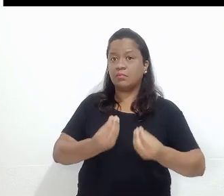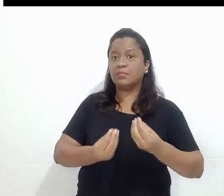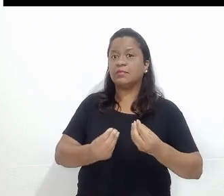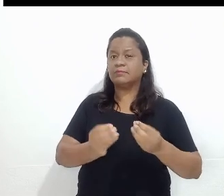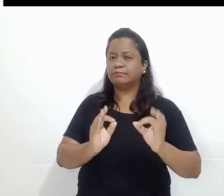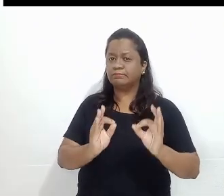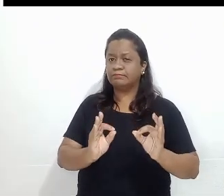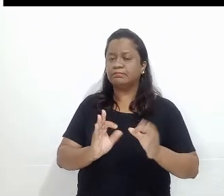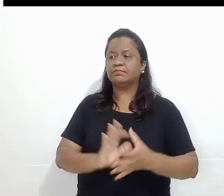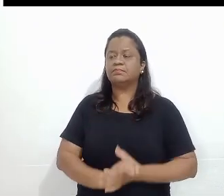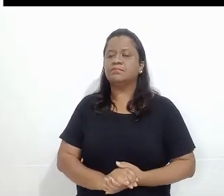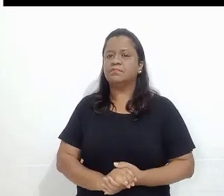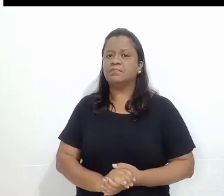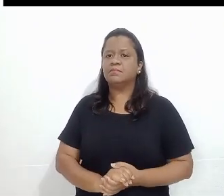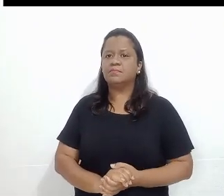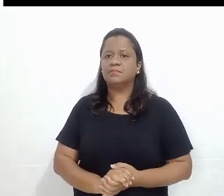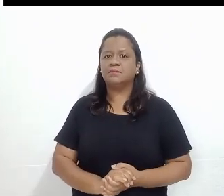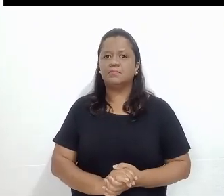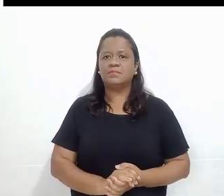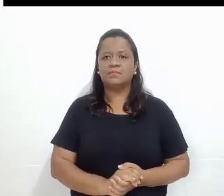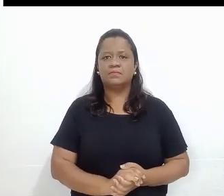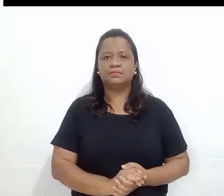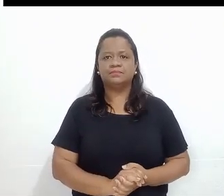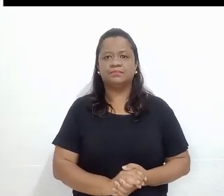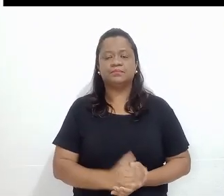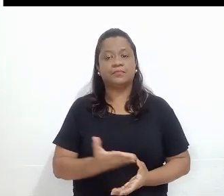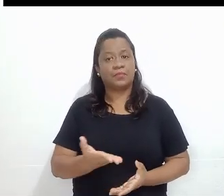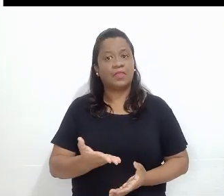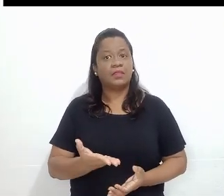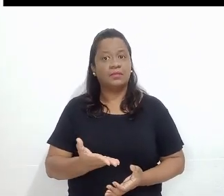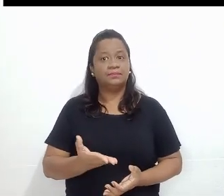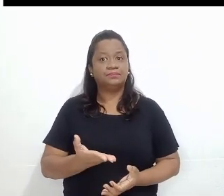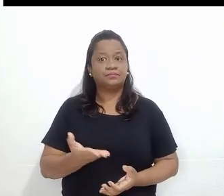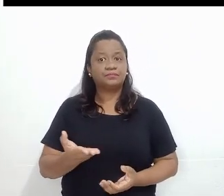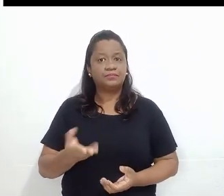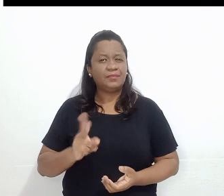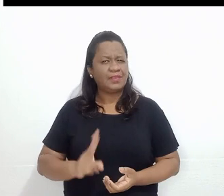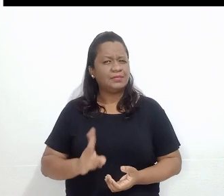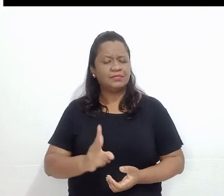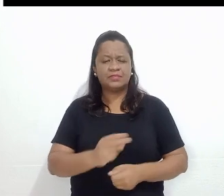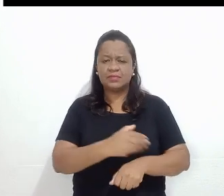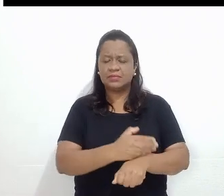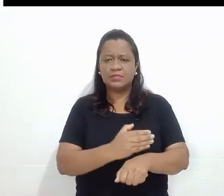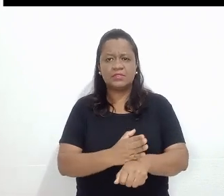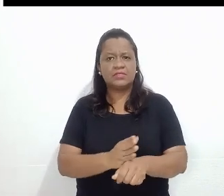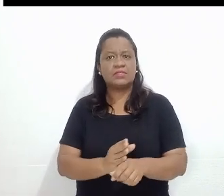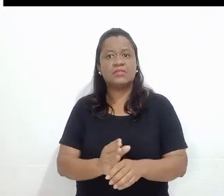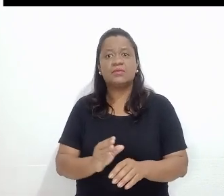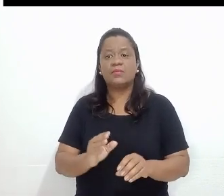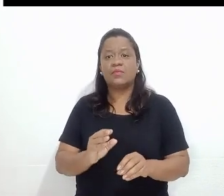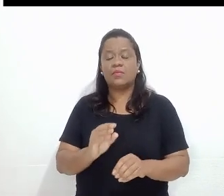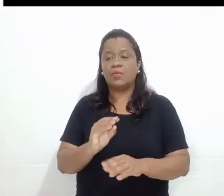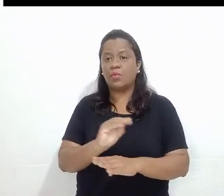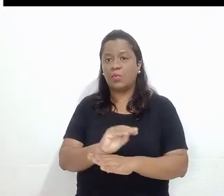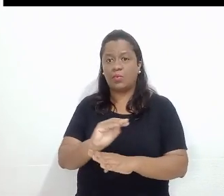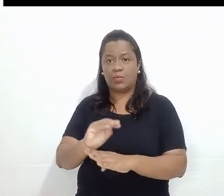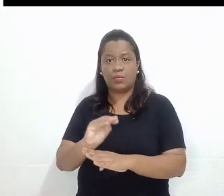direitinho. E é isso, ele está ali o tempo inteiro cuidando